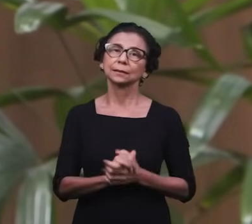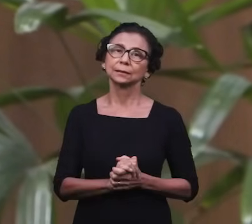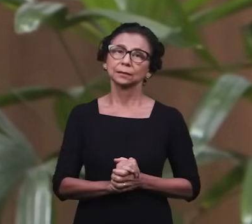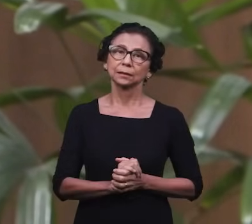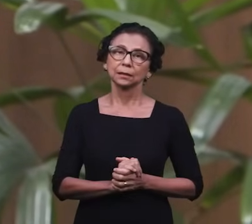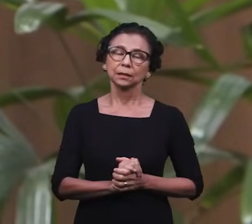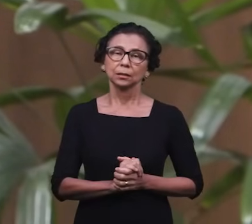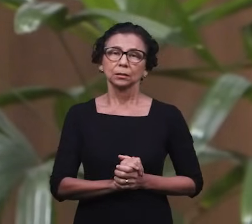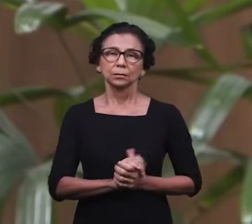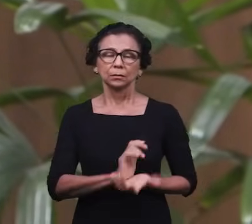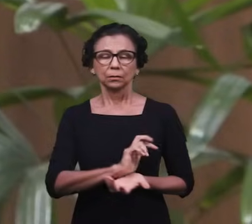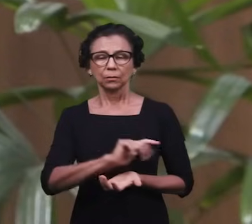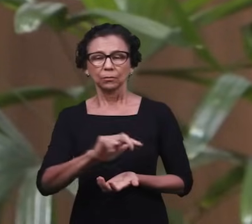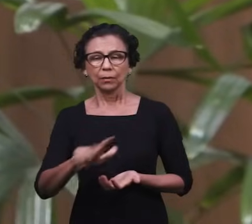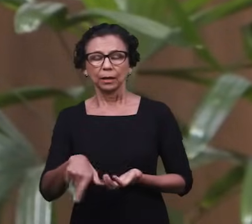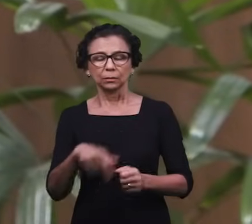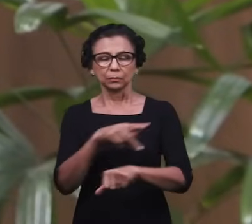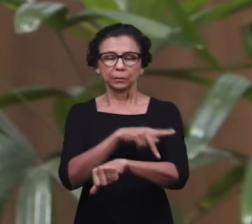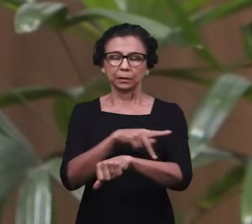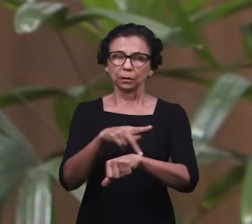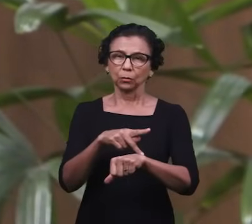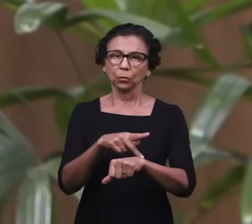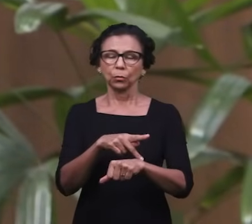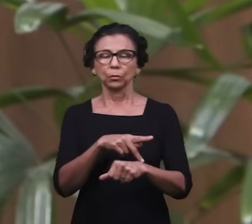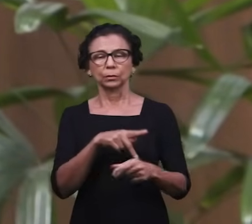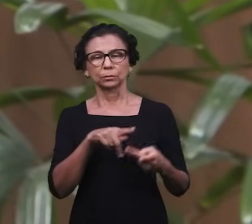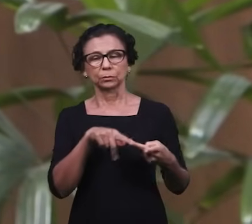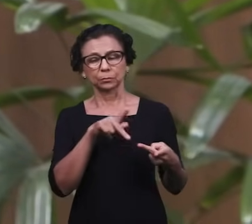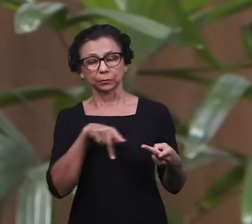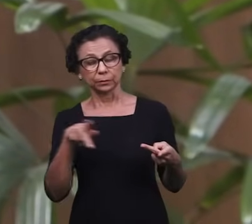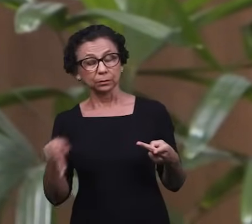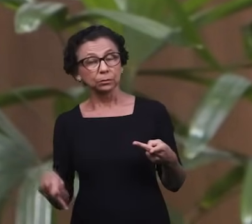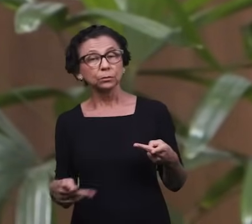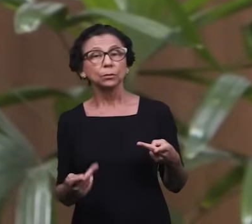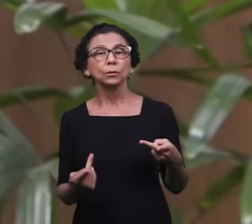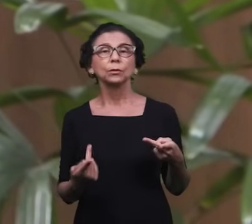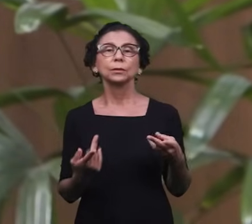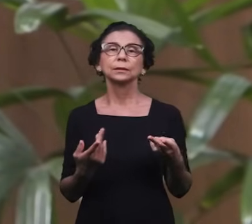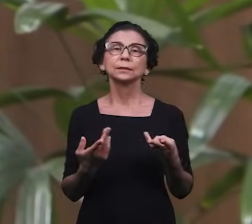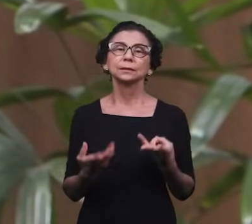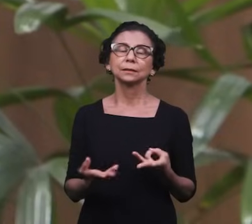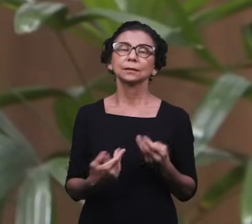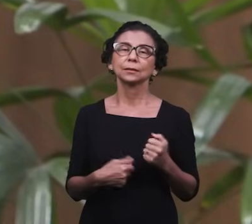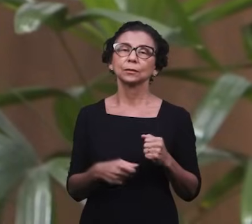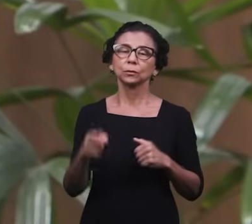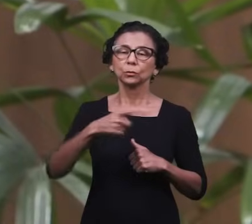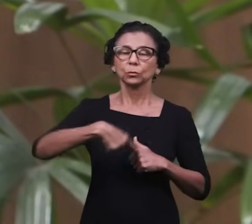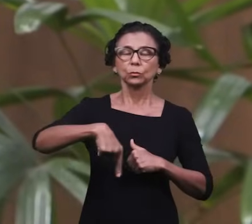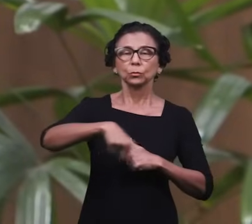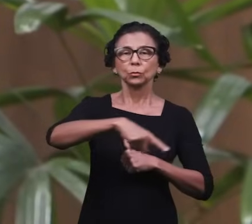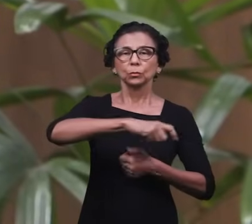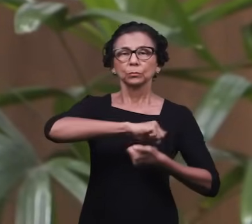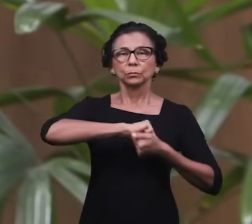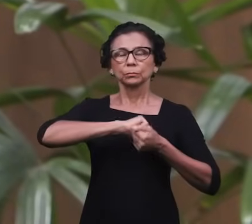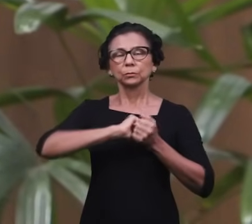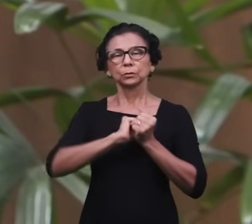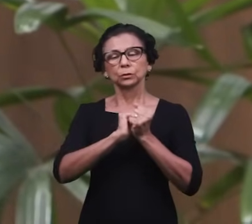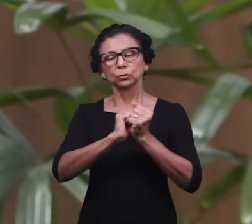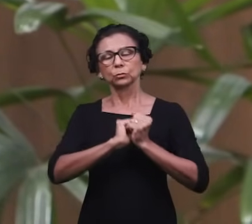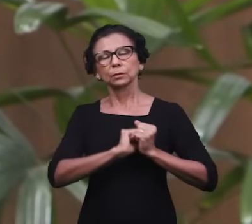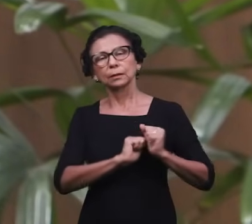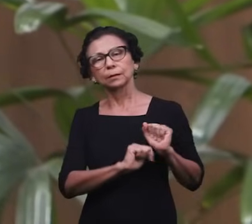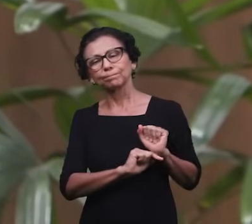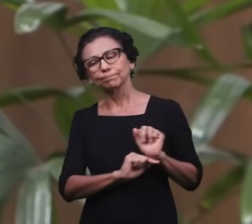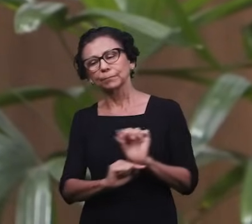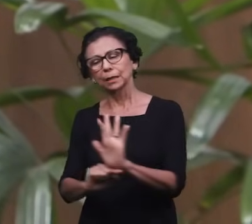educadores, psicopedagogos, os professores, para ajudar essa criança a